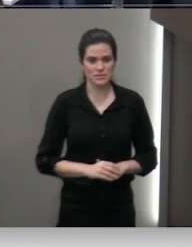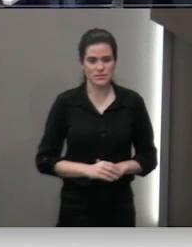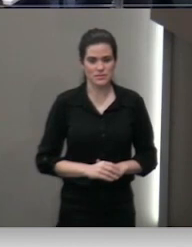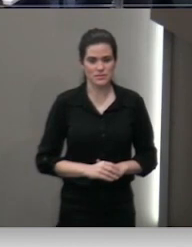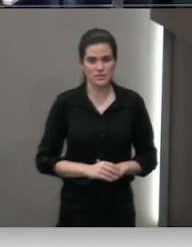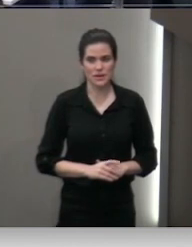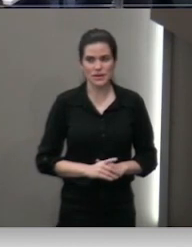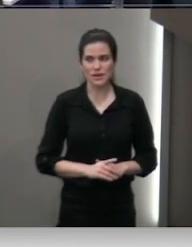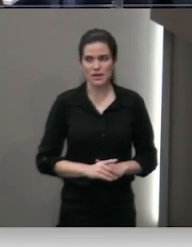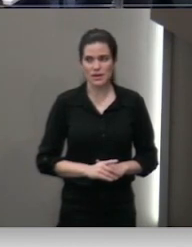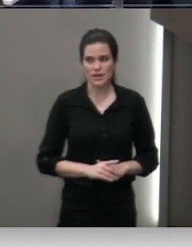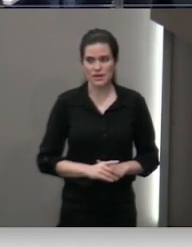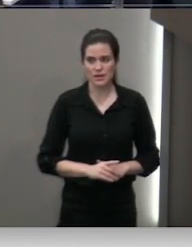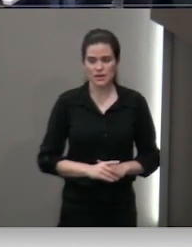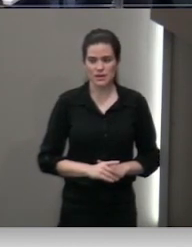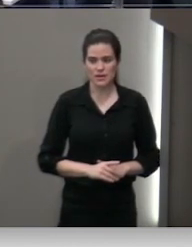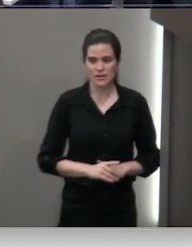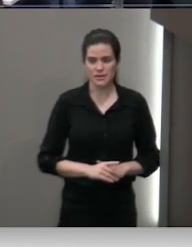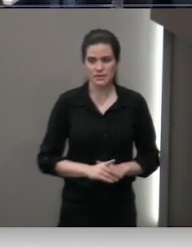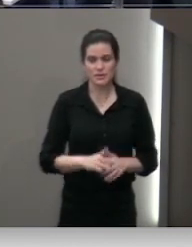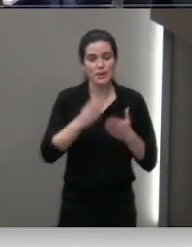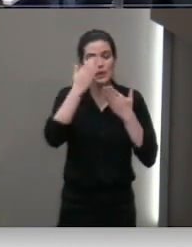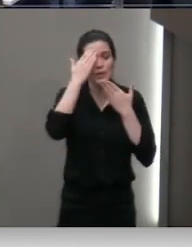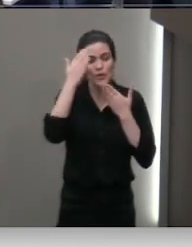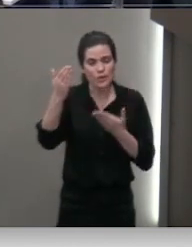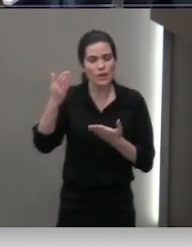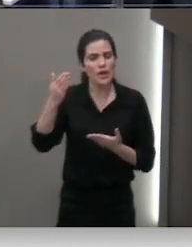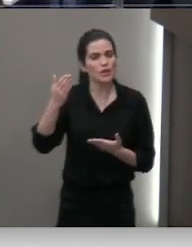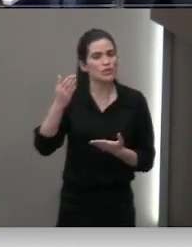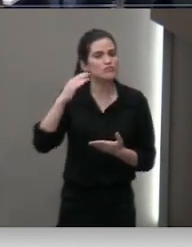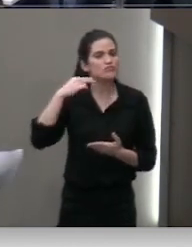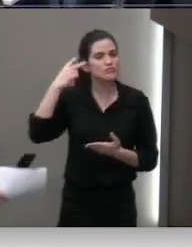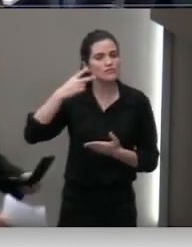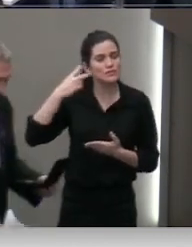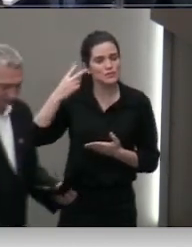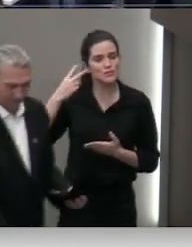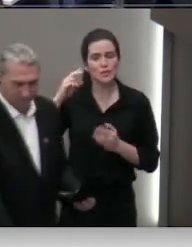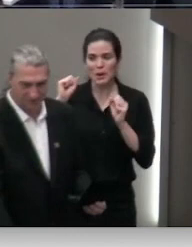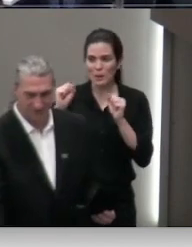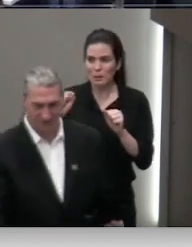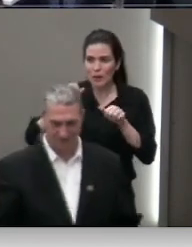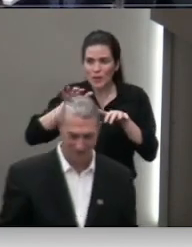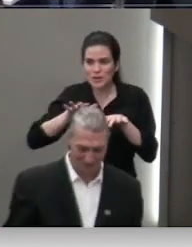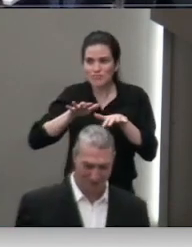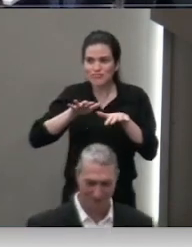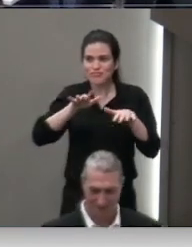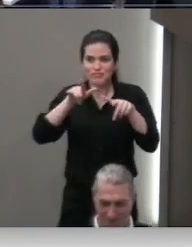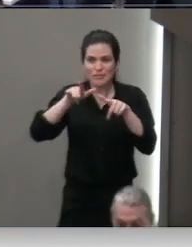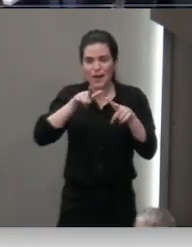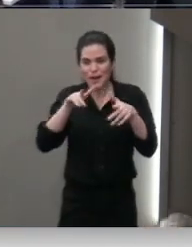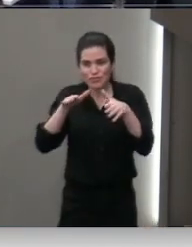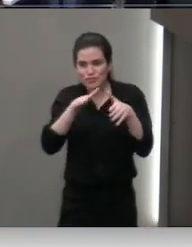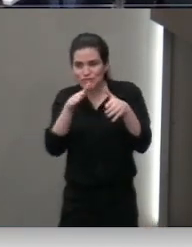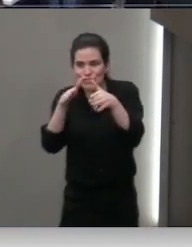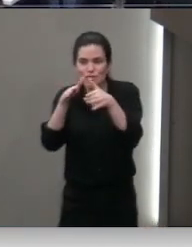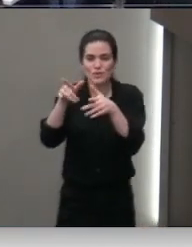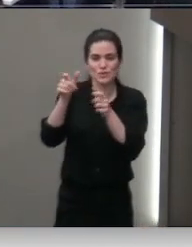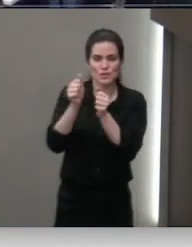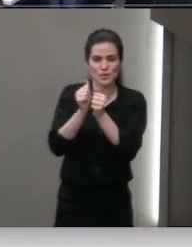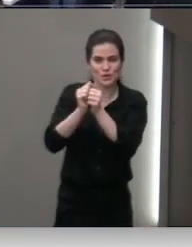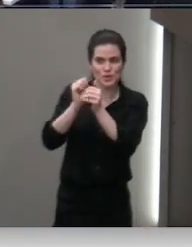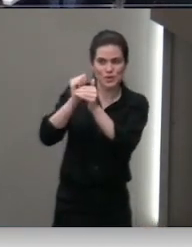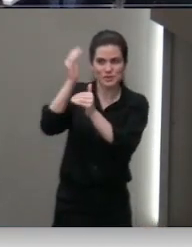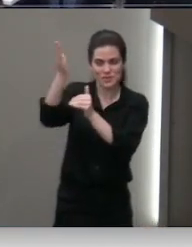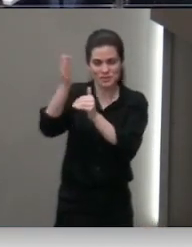prestigiem a entrega, então, da medalha e depois lá no nosso saguão de entrada.